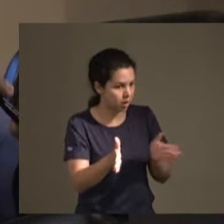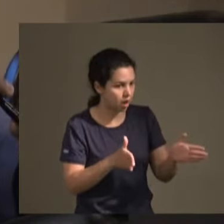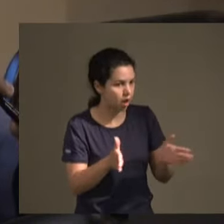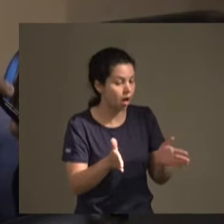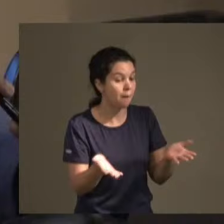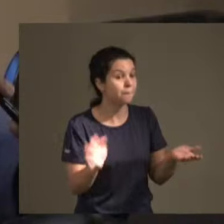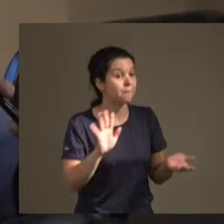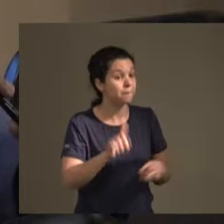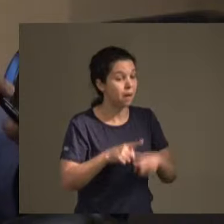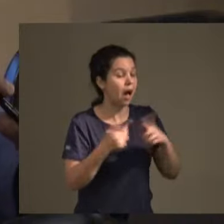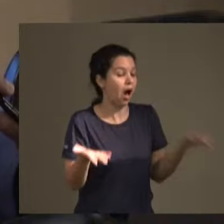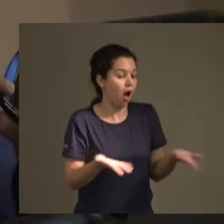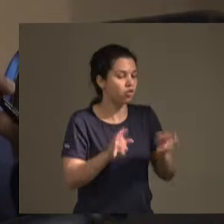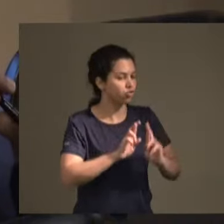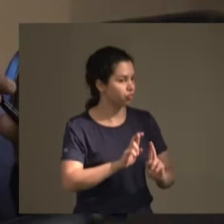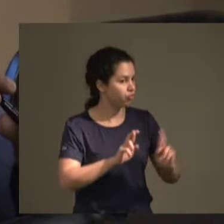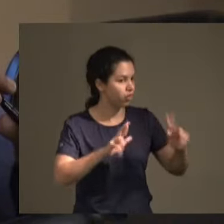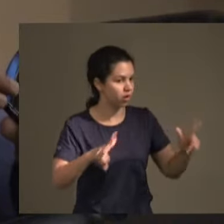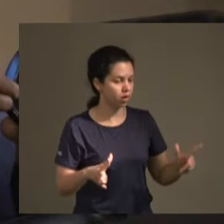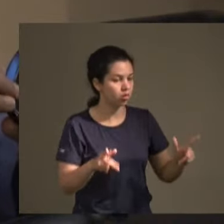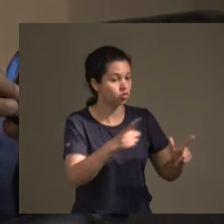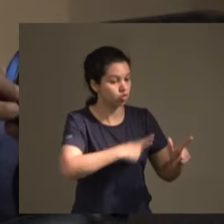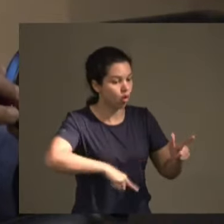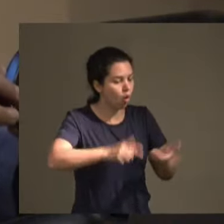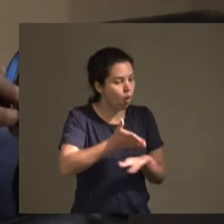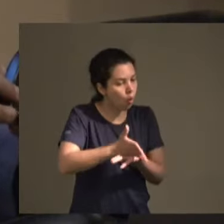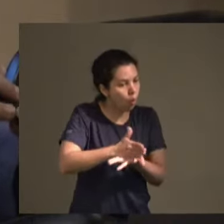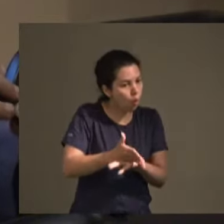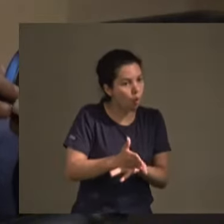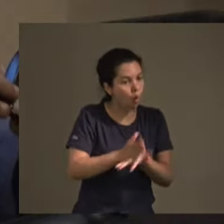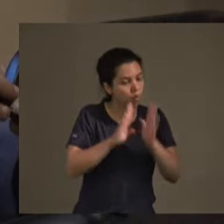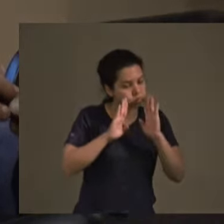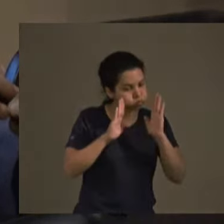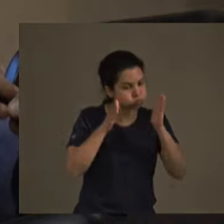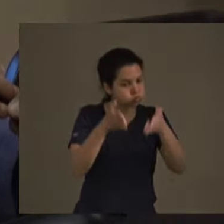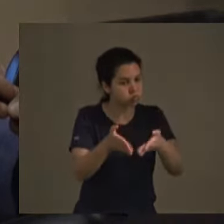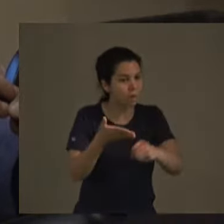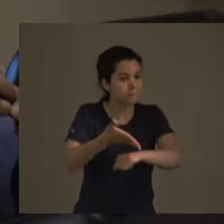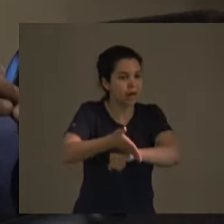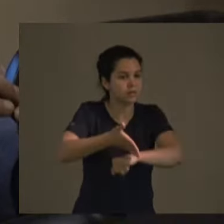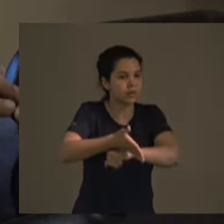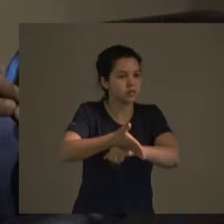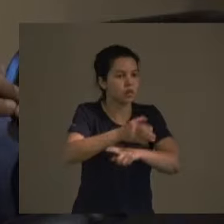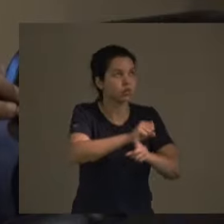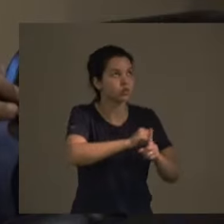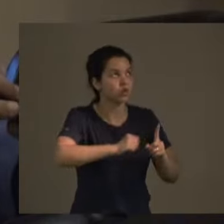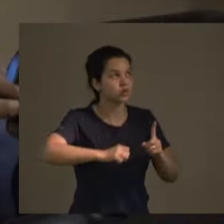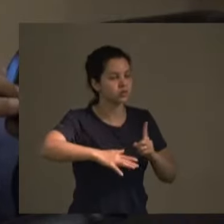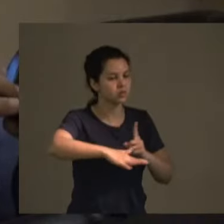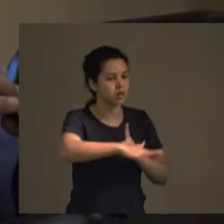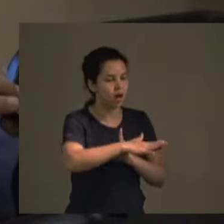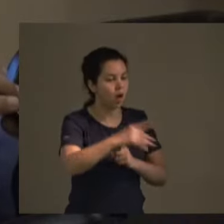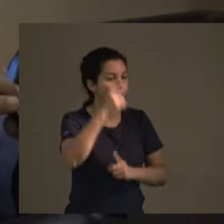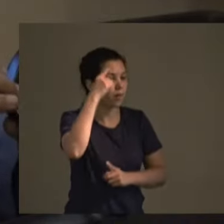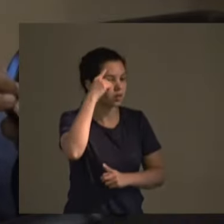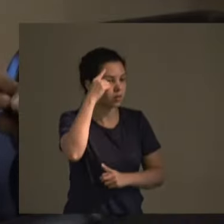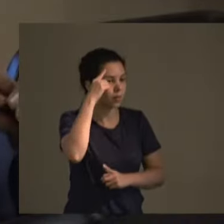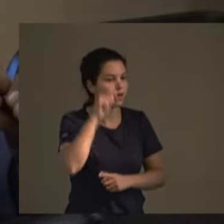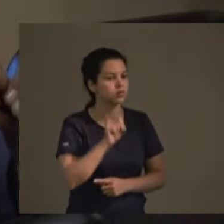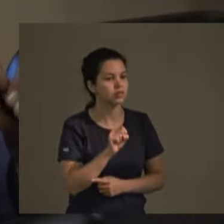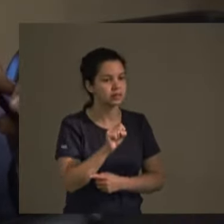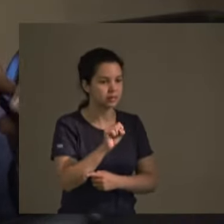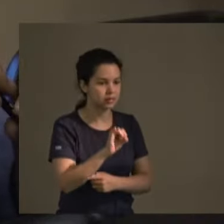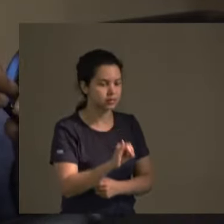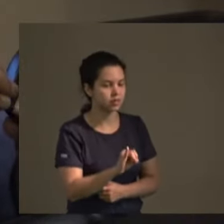fizemos diferente, né? Criamos um eixo exclusivo para a participação social, num pensamento de que se a gestão